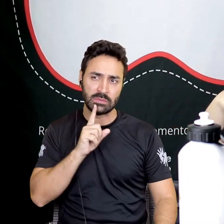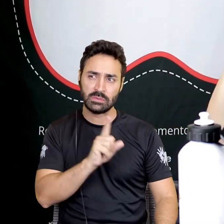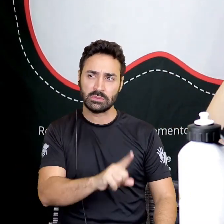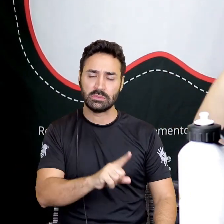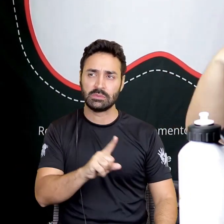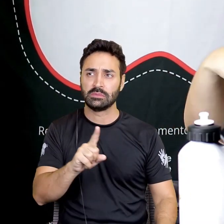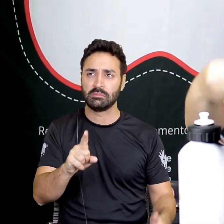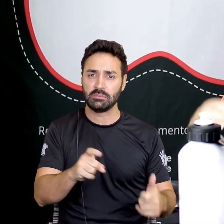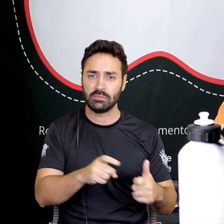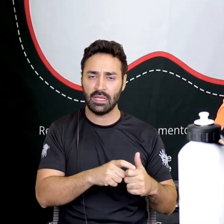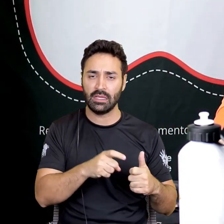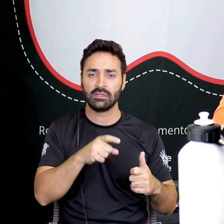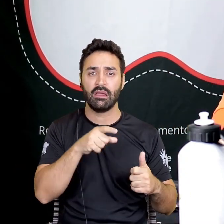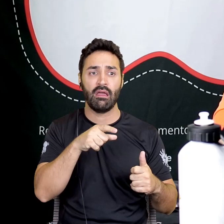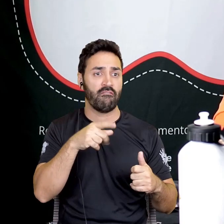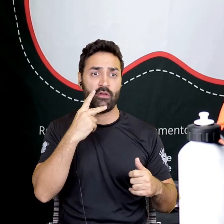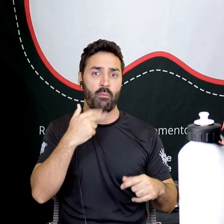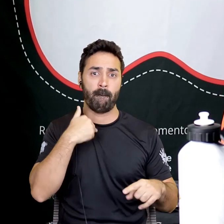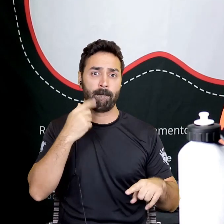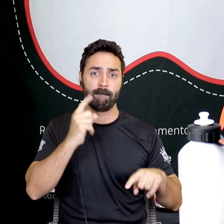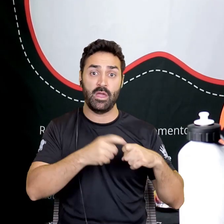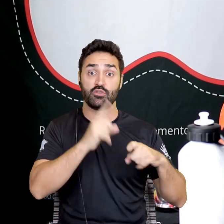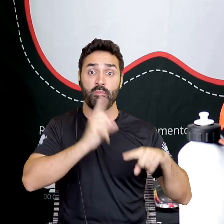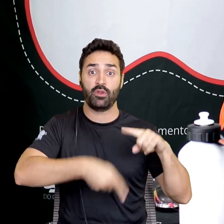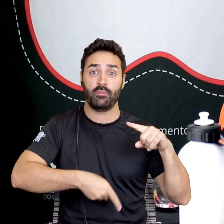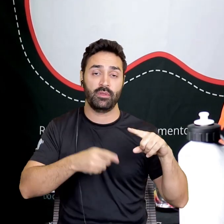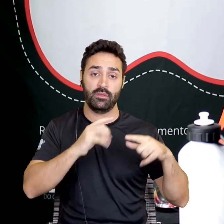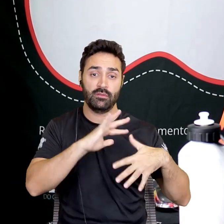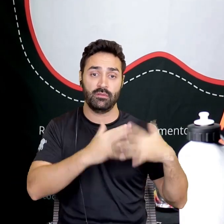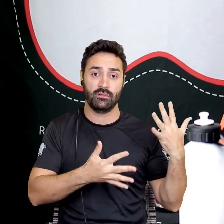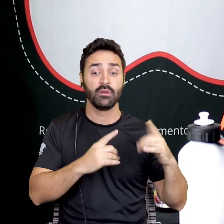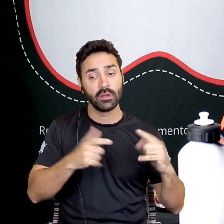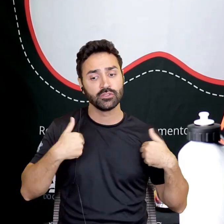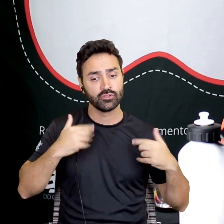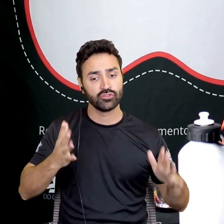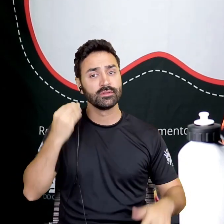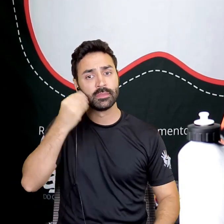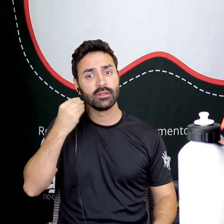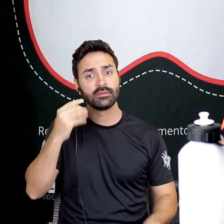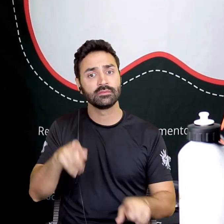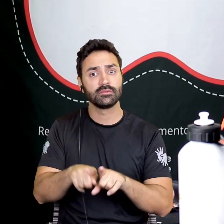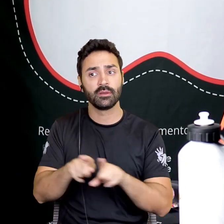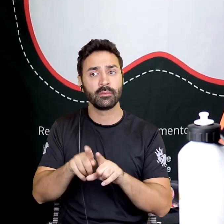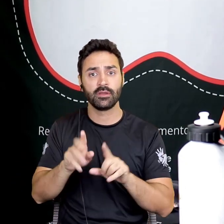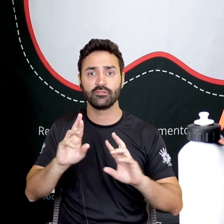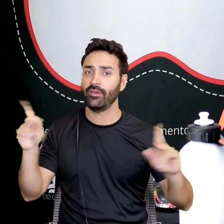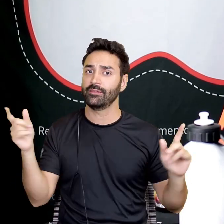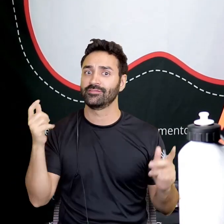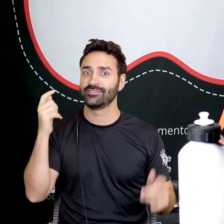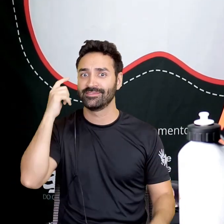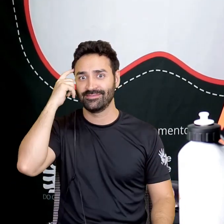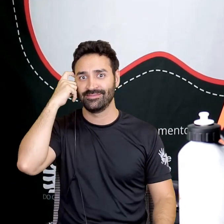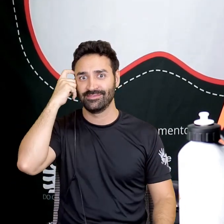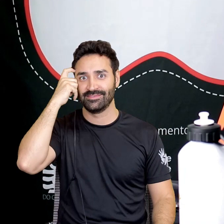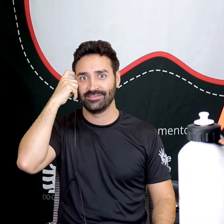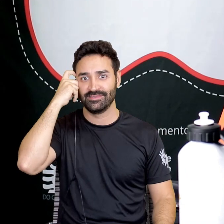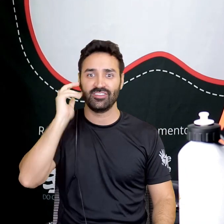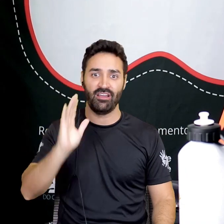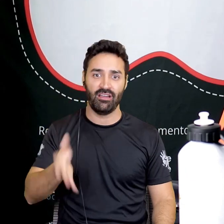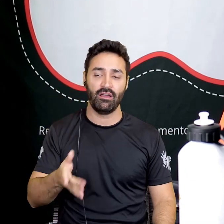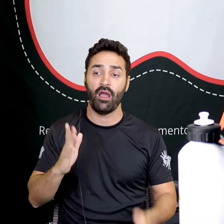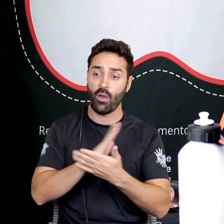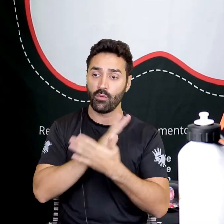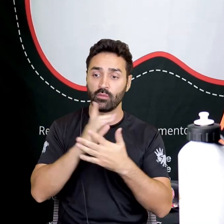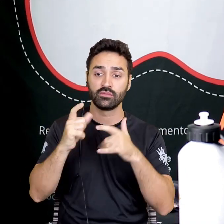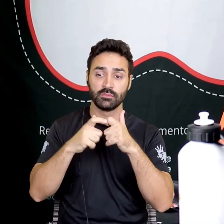eles falam para não deixar aprender língua de sinais, eu já passei por experiências opostas. De